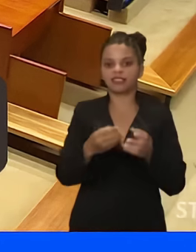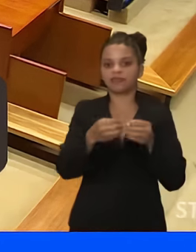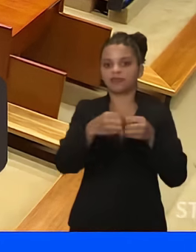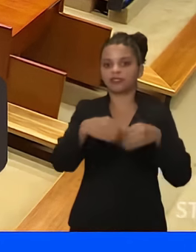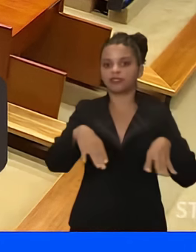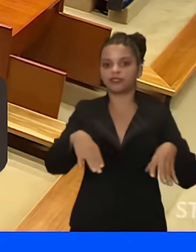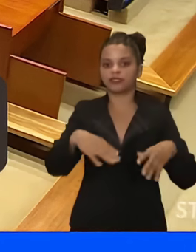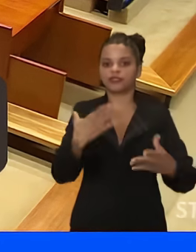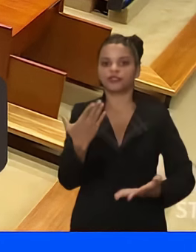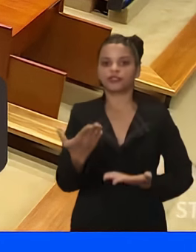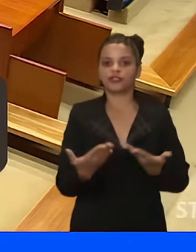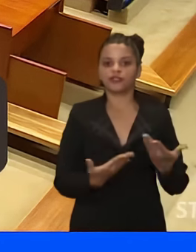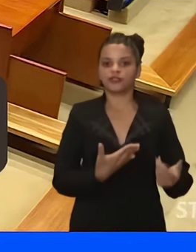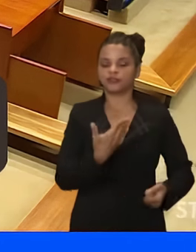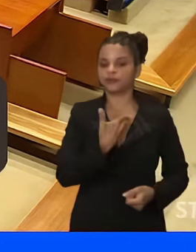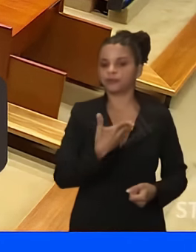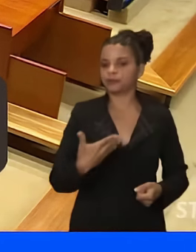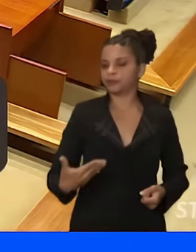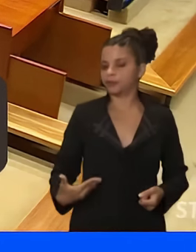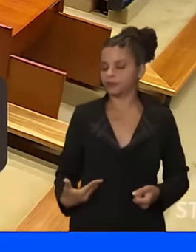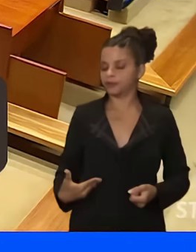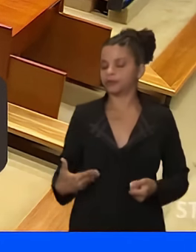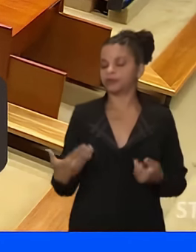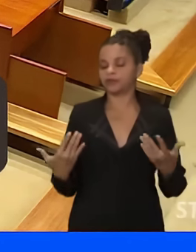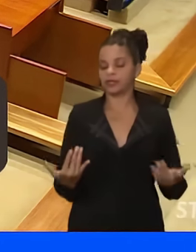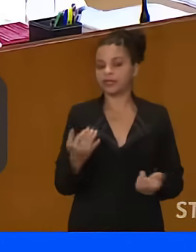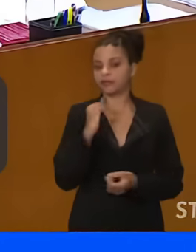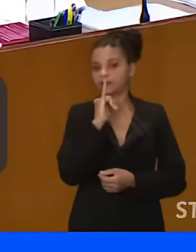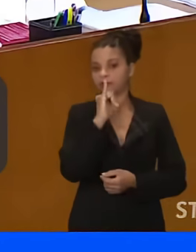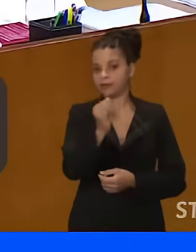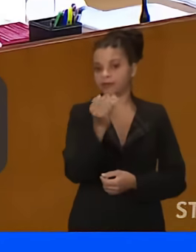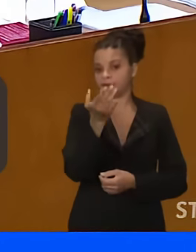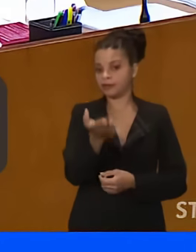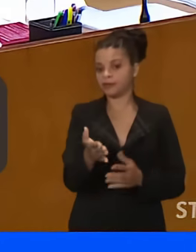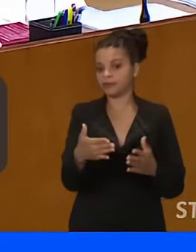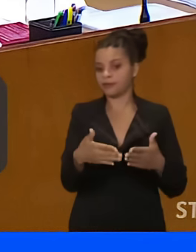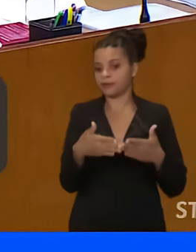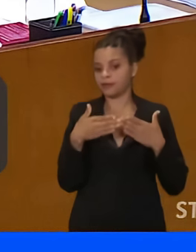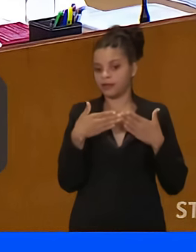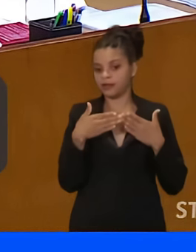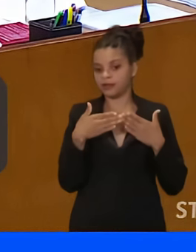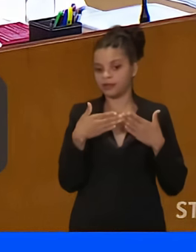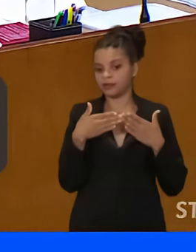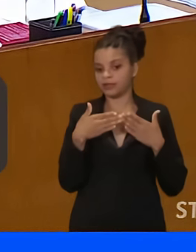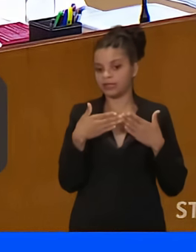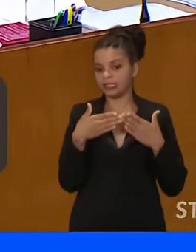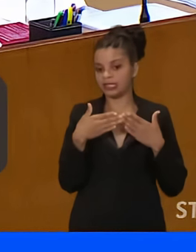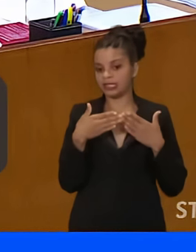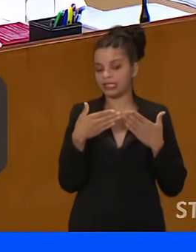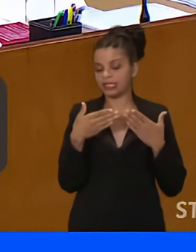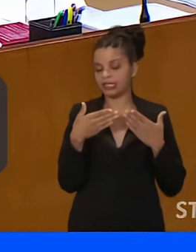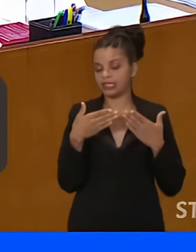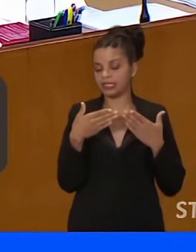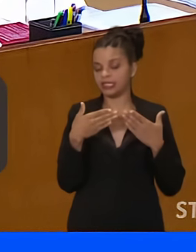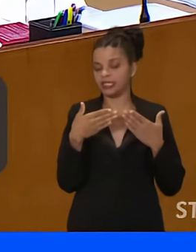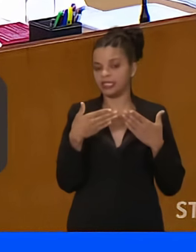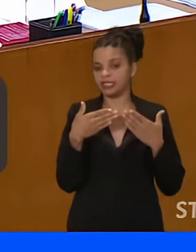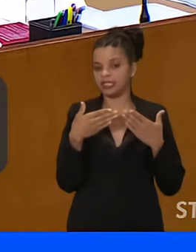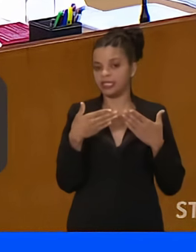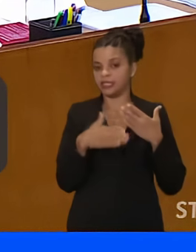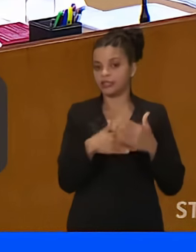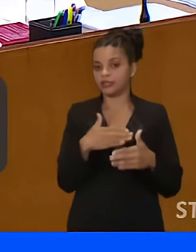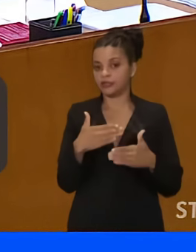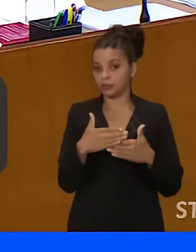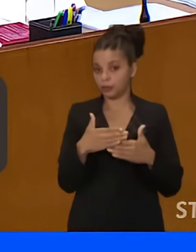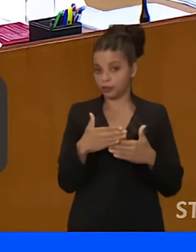Eu quero só informar Vossa Excelência que, por favor... Não, a pessoa vai responder pelo crime. Consignemos todos que eu não admito. Na